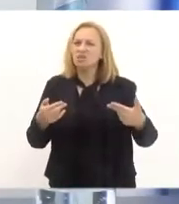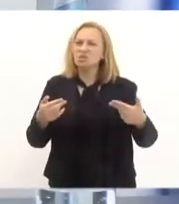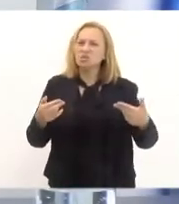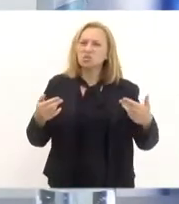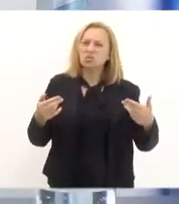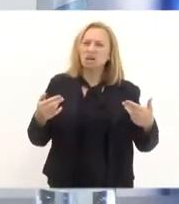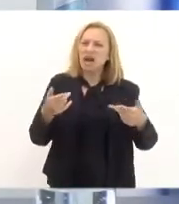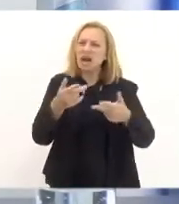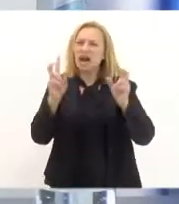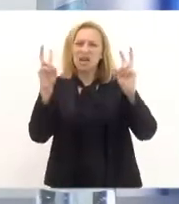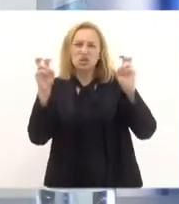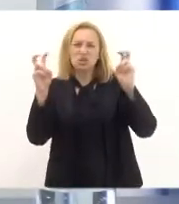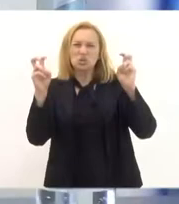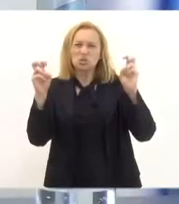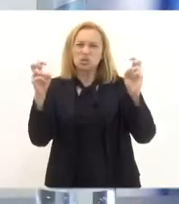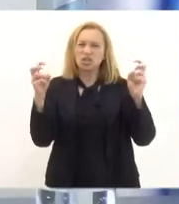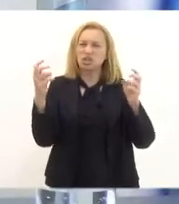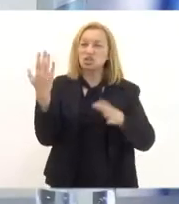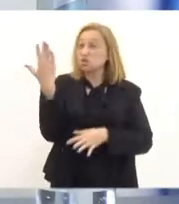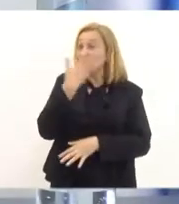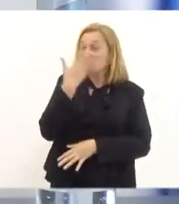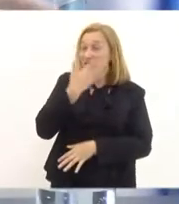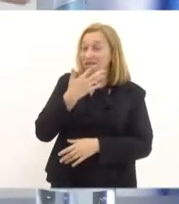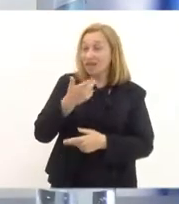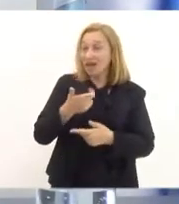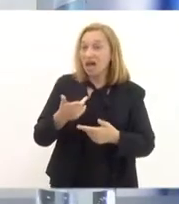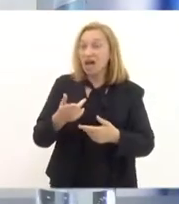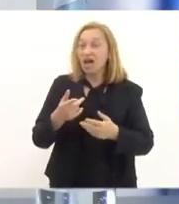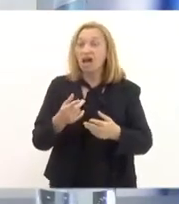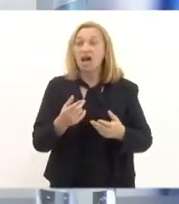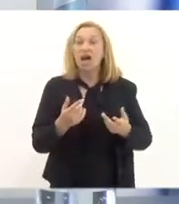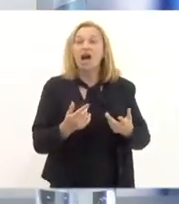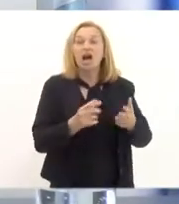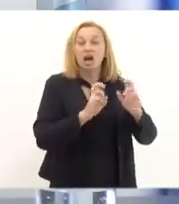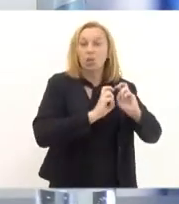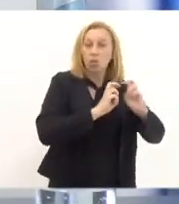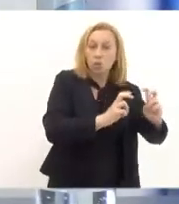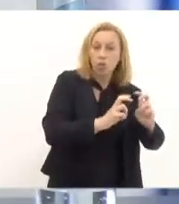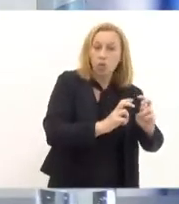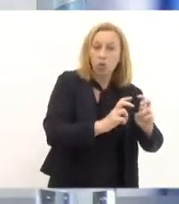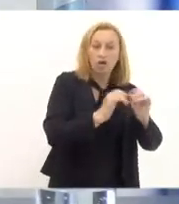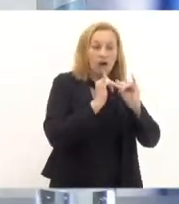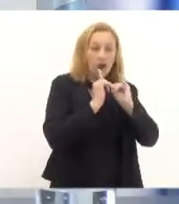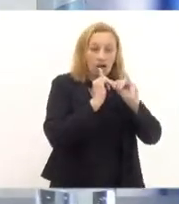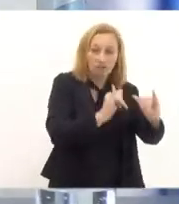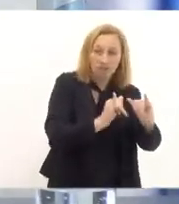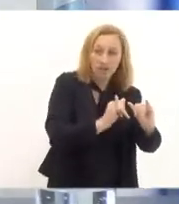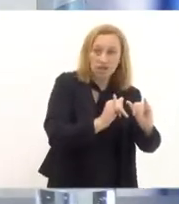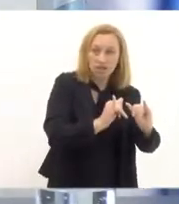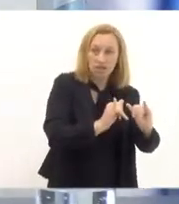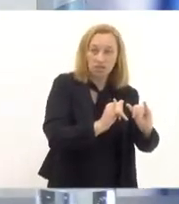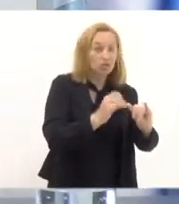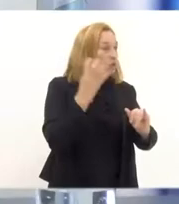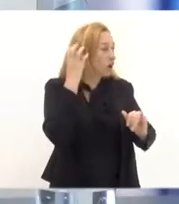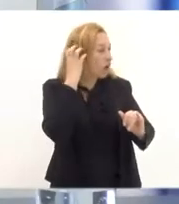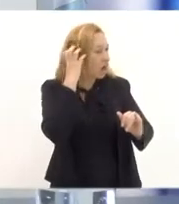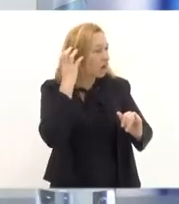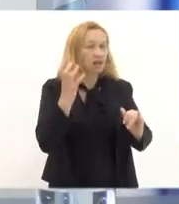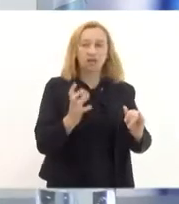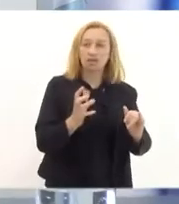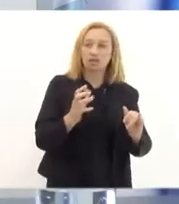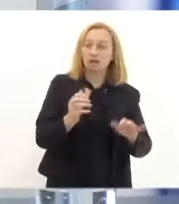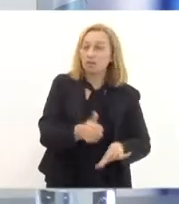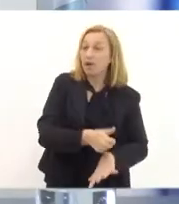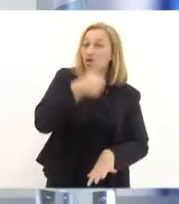que nós termina na verdade que hoje a SuperVia dá uma declaração na rádio CBN outras emissoras televisão dizendo que ela vai